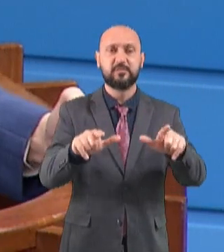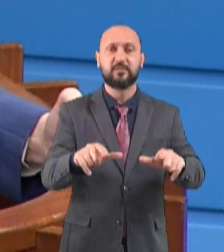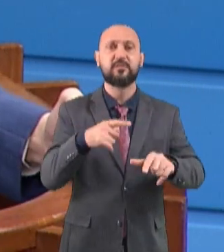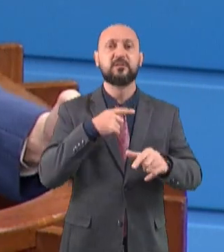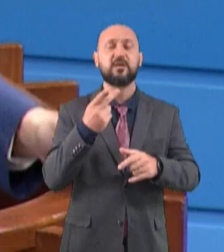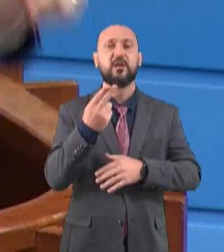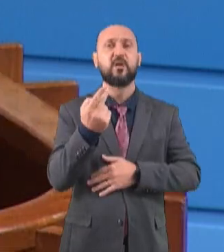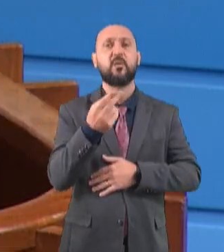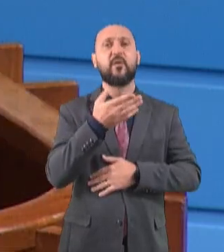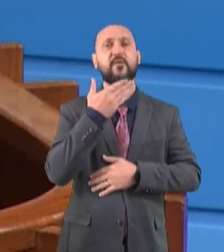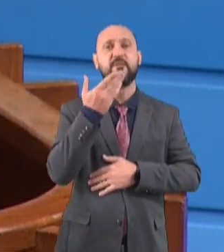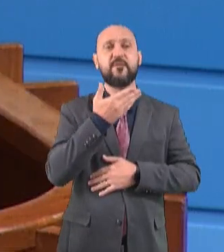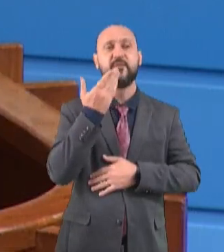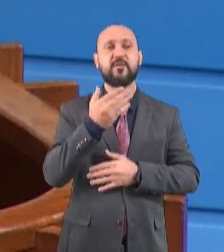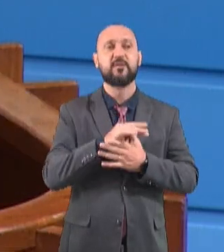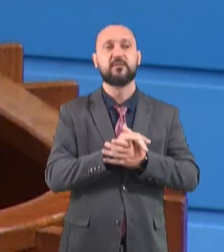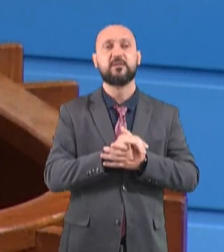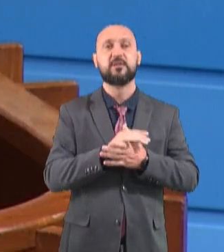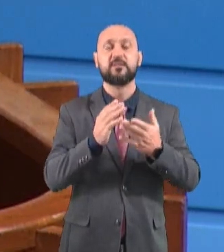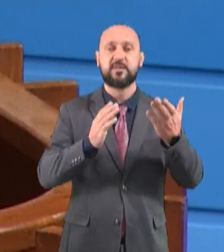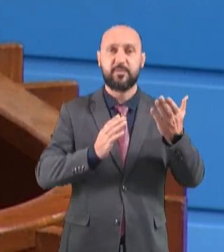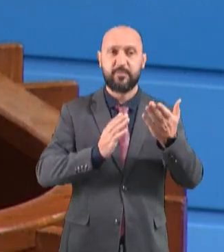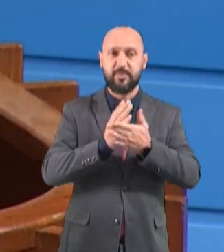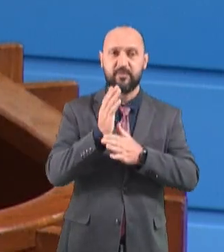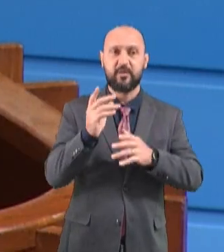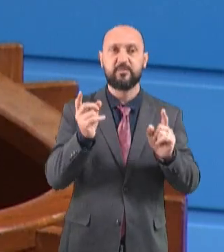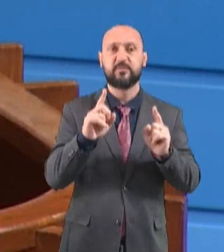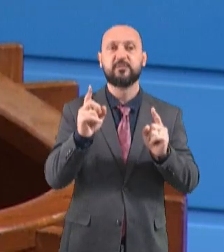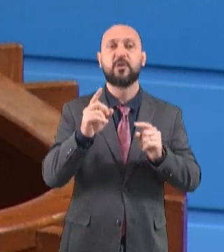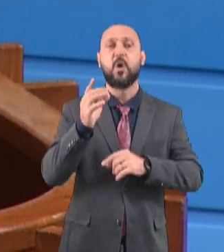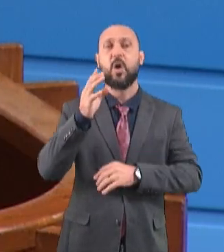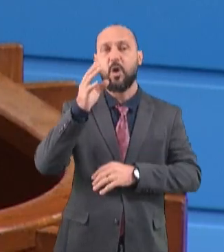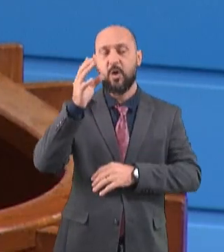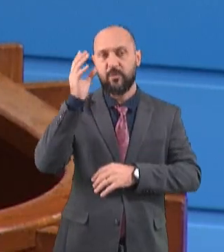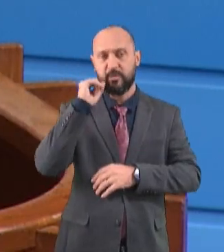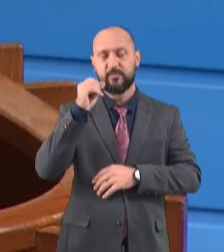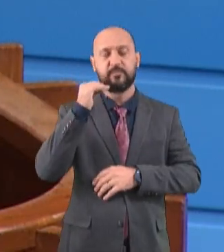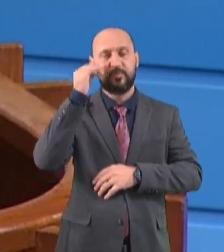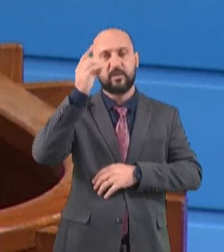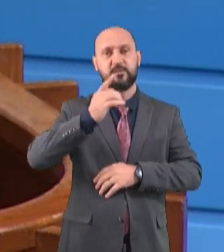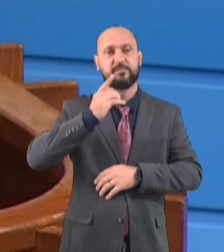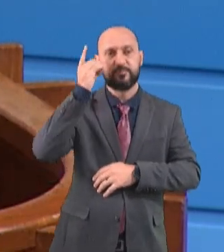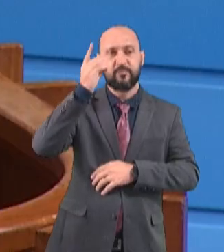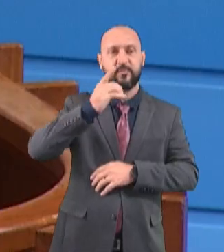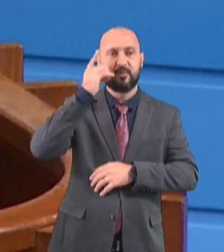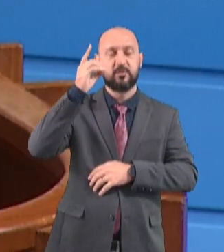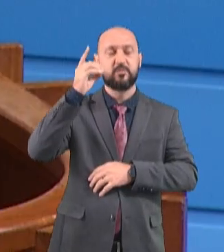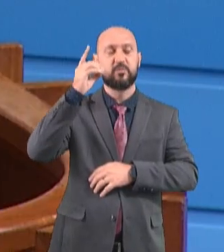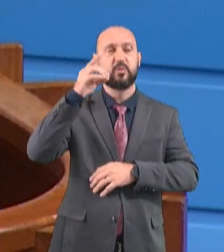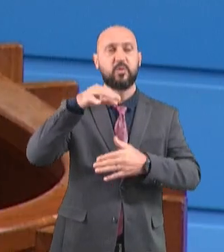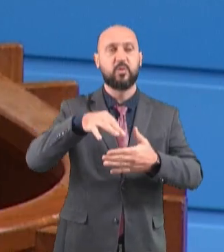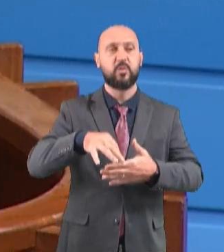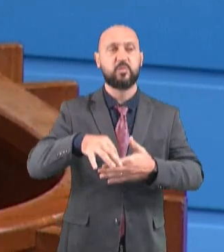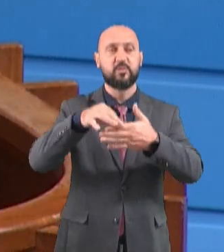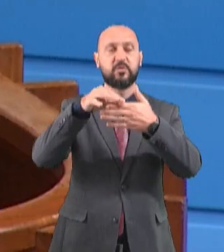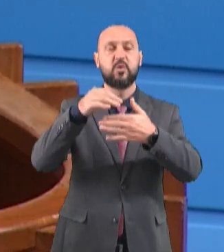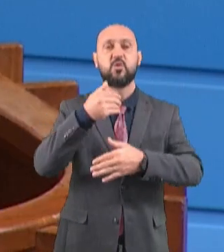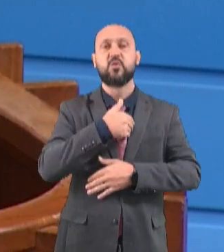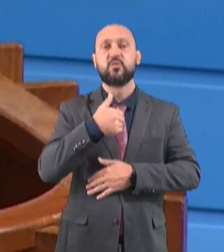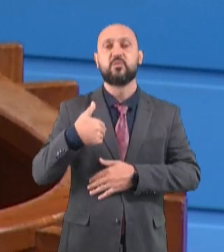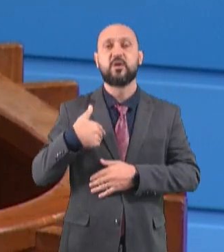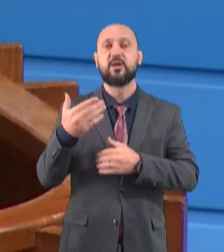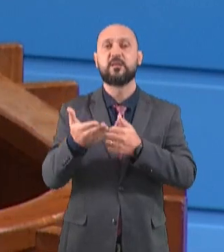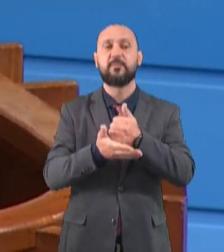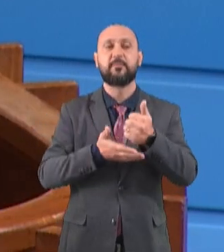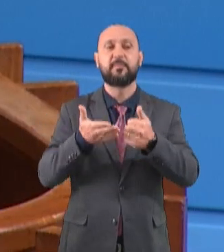com a mesma facilidade e ser aprovado. Não escutar deputados líderes do governo ou